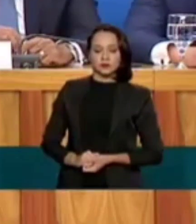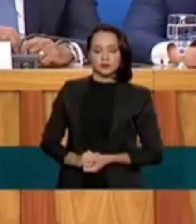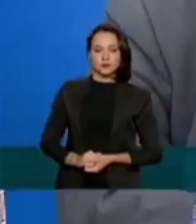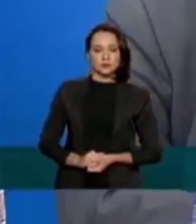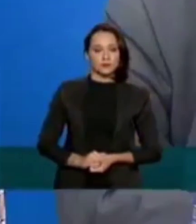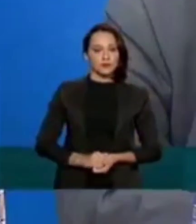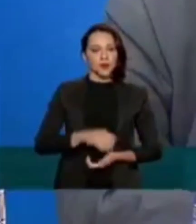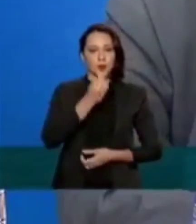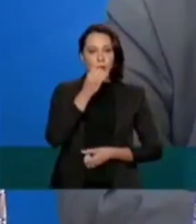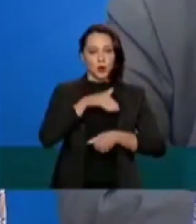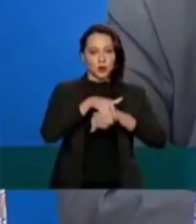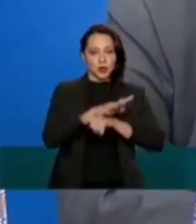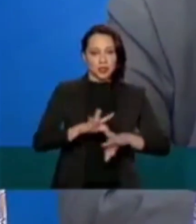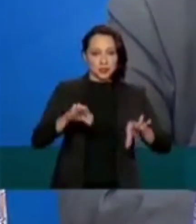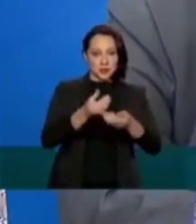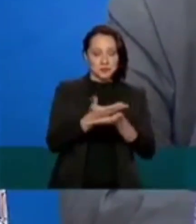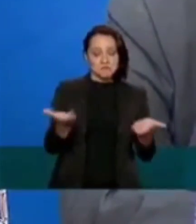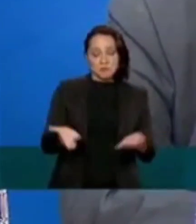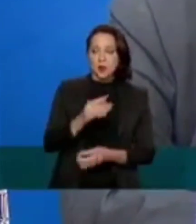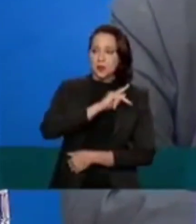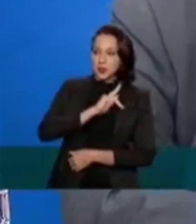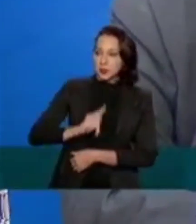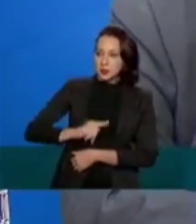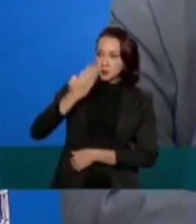Boa noite a todos. Como disse o presidente,